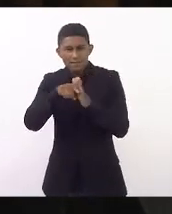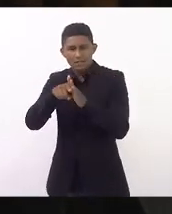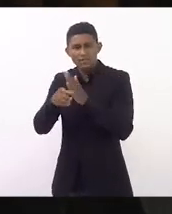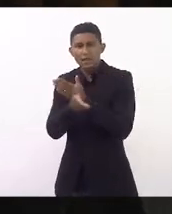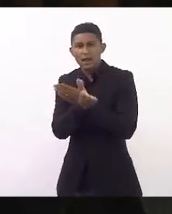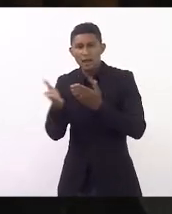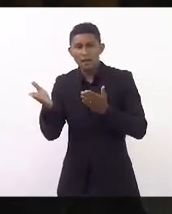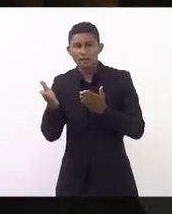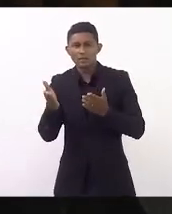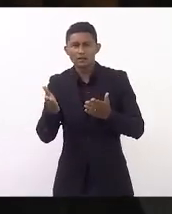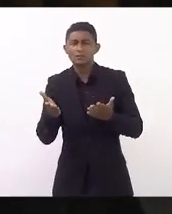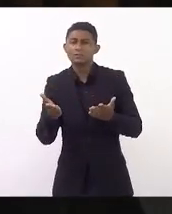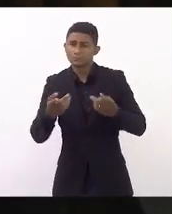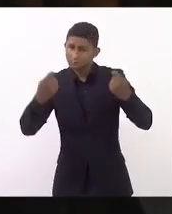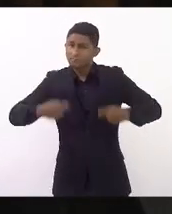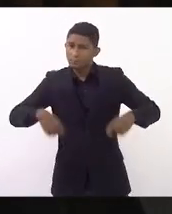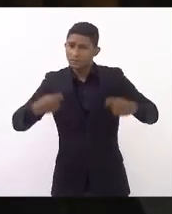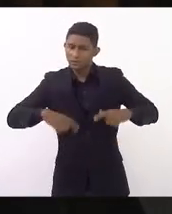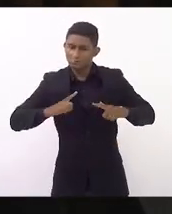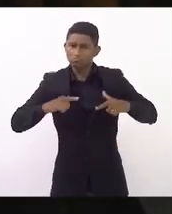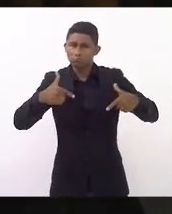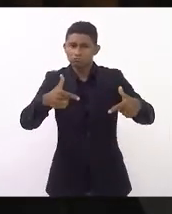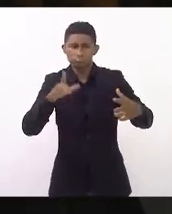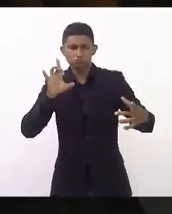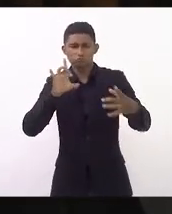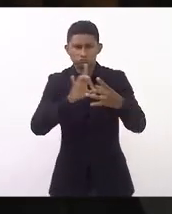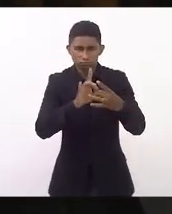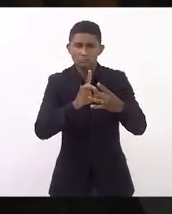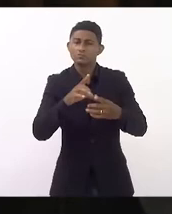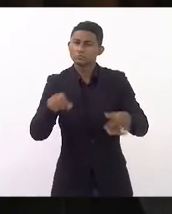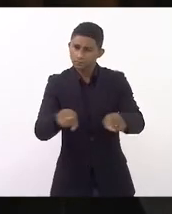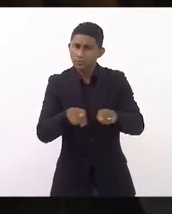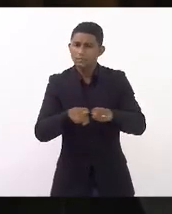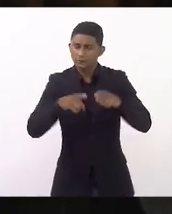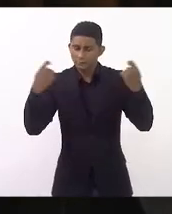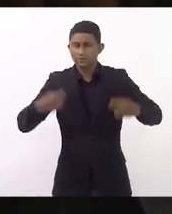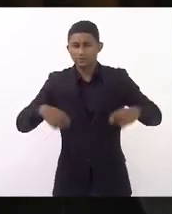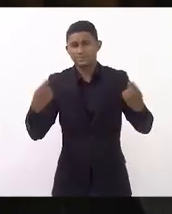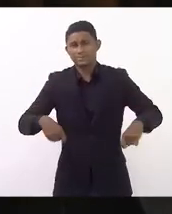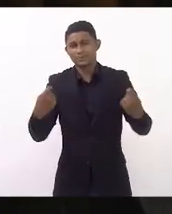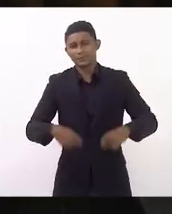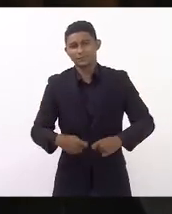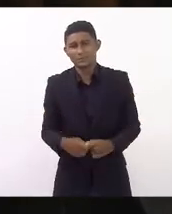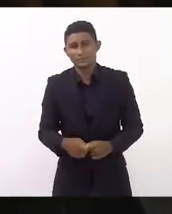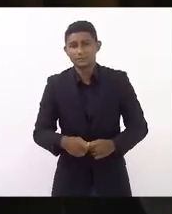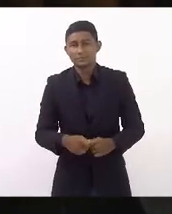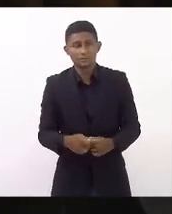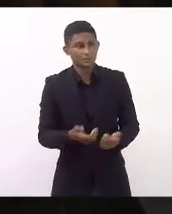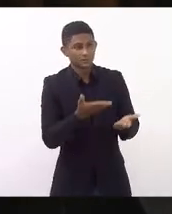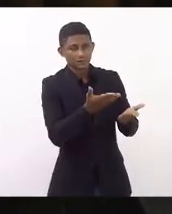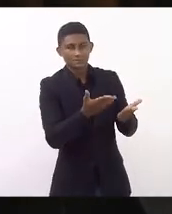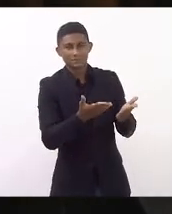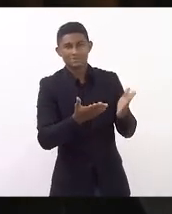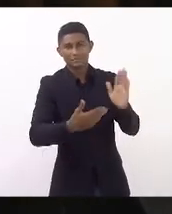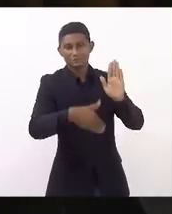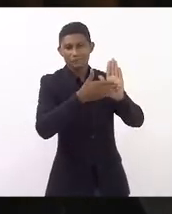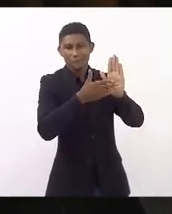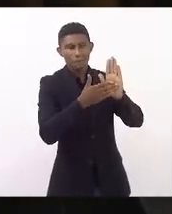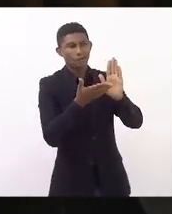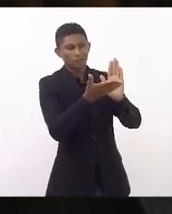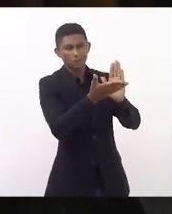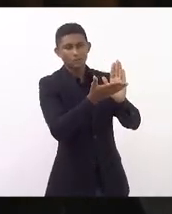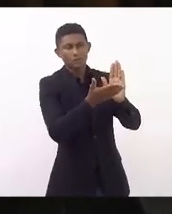papel ativo, preponderante, nesse processo que, pela proposta do deputado André Siciliano, vai